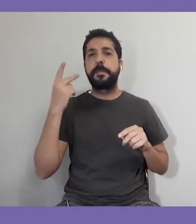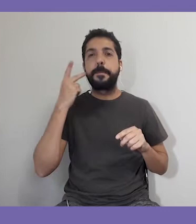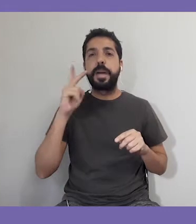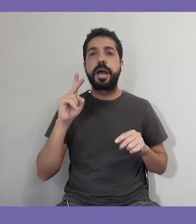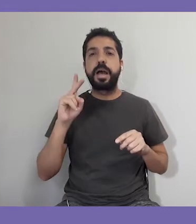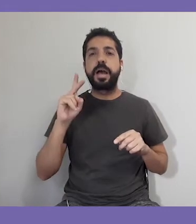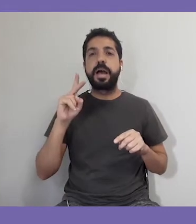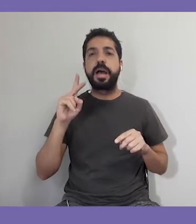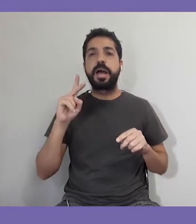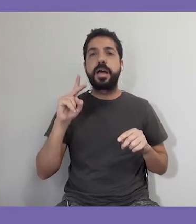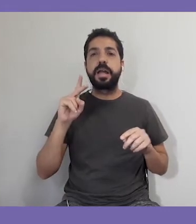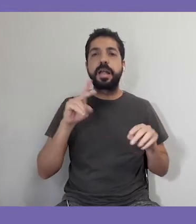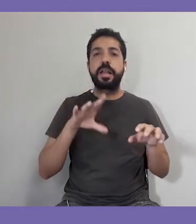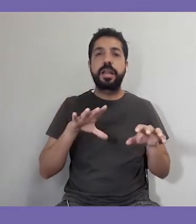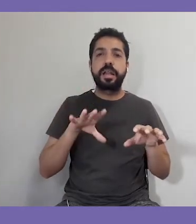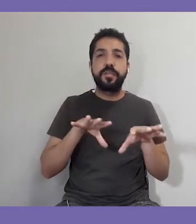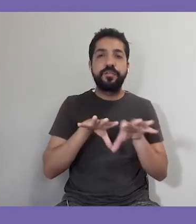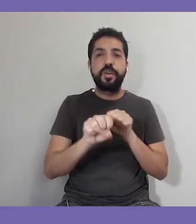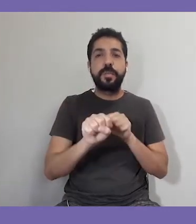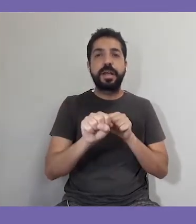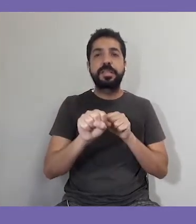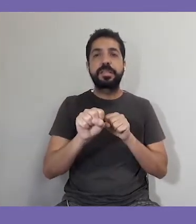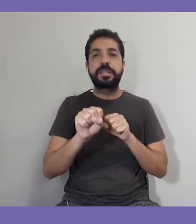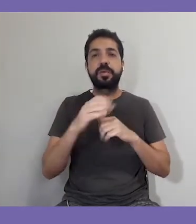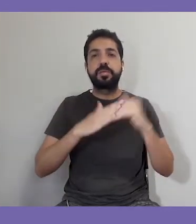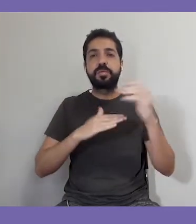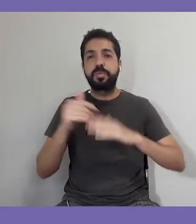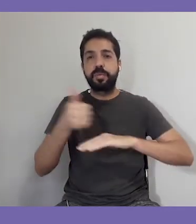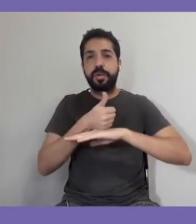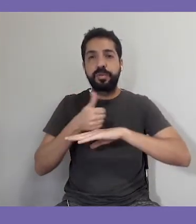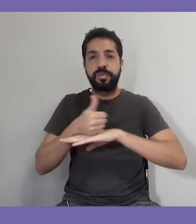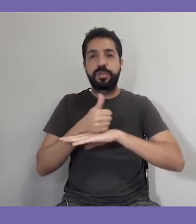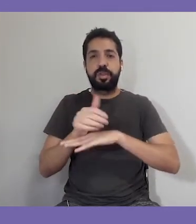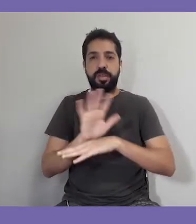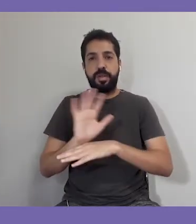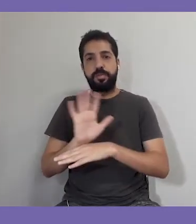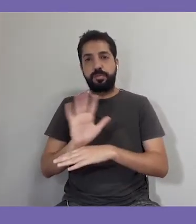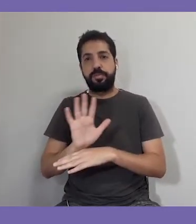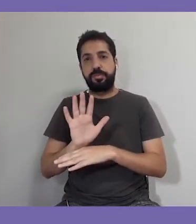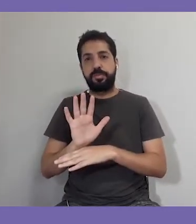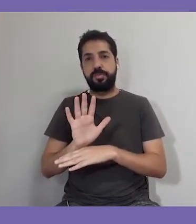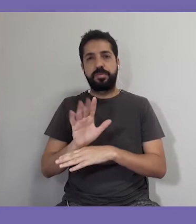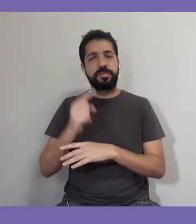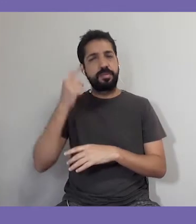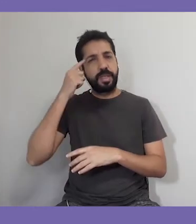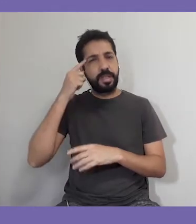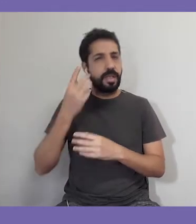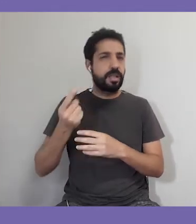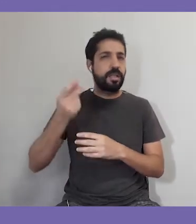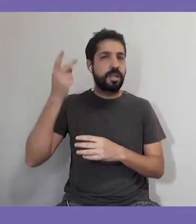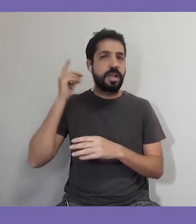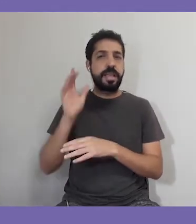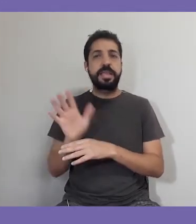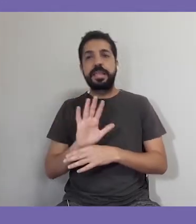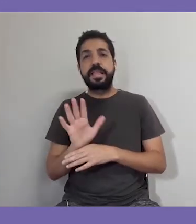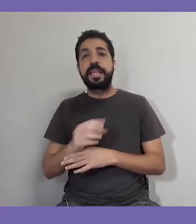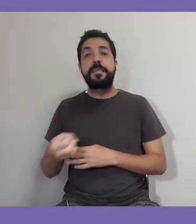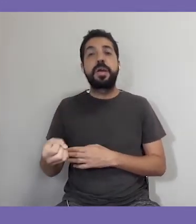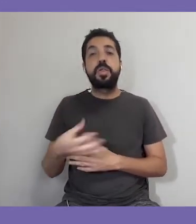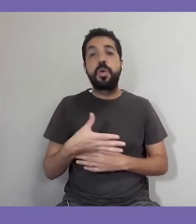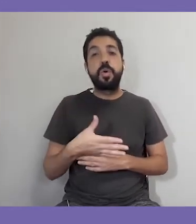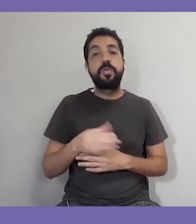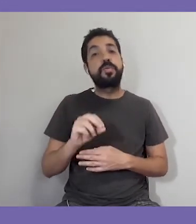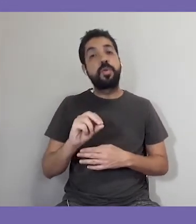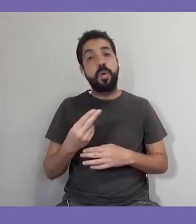muito importante na formação de diversos cineastas, né? Se a gente pegar na época do cinema novo,